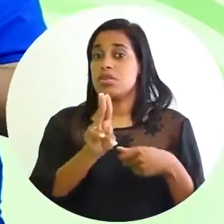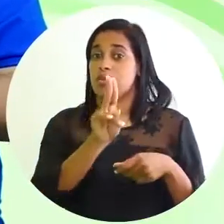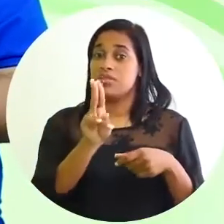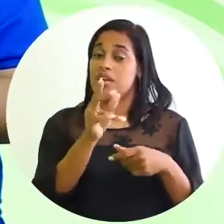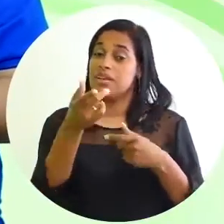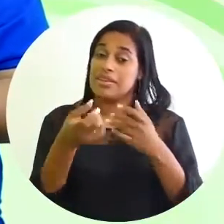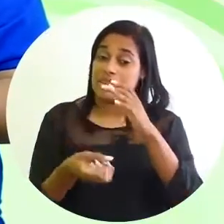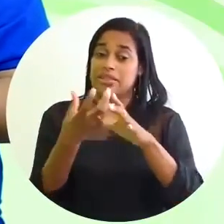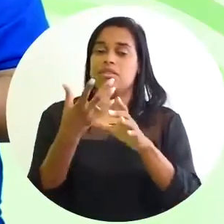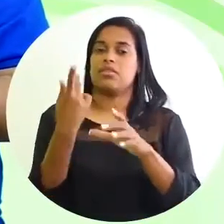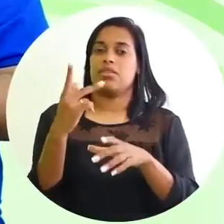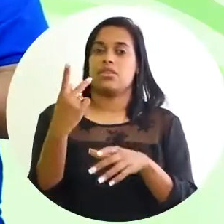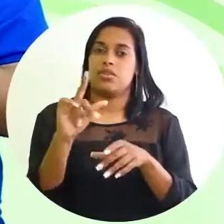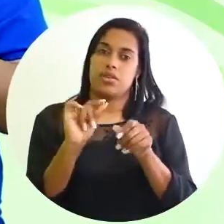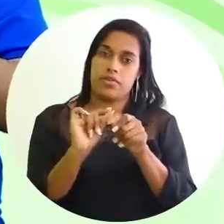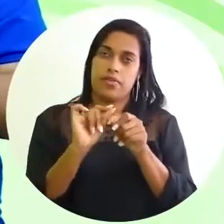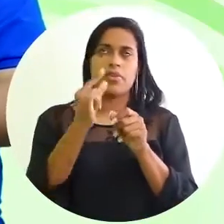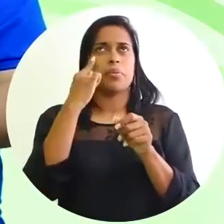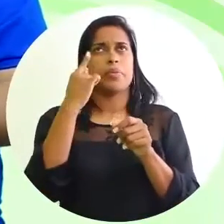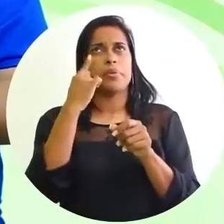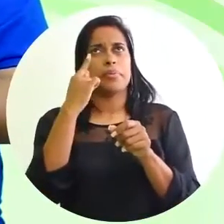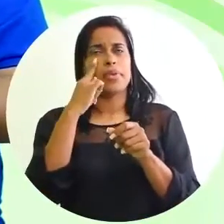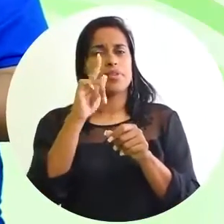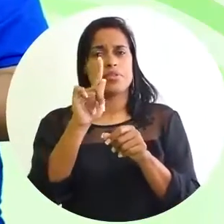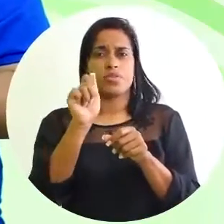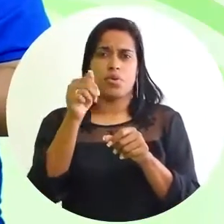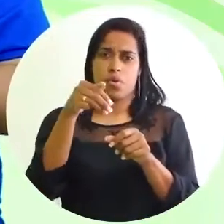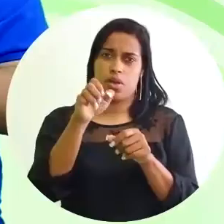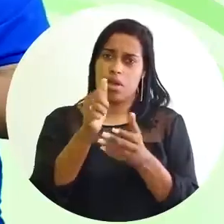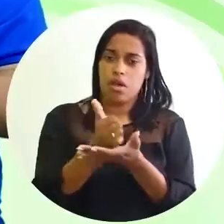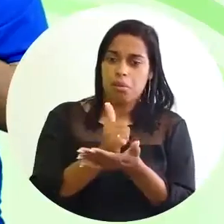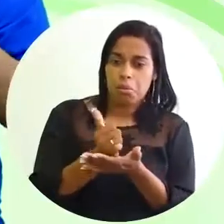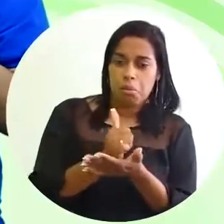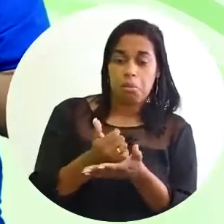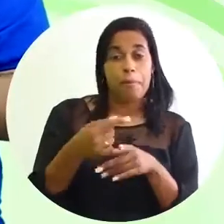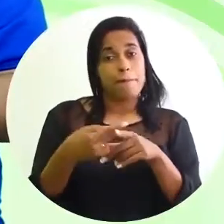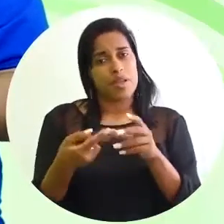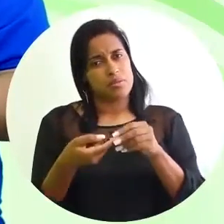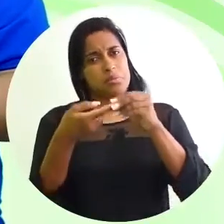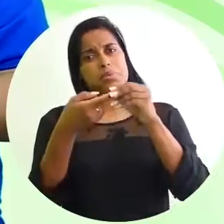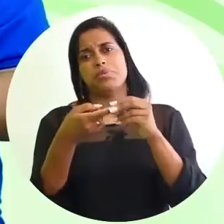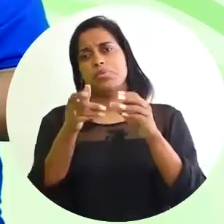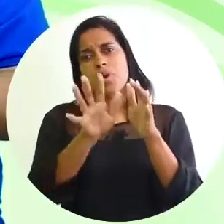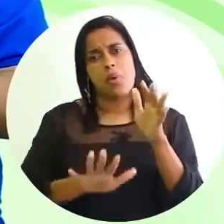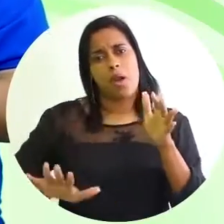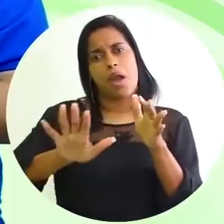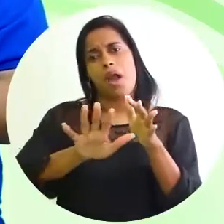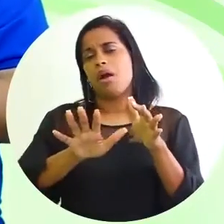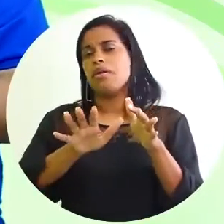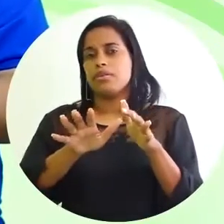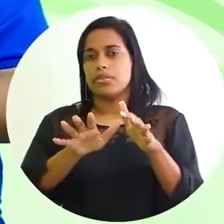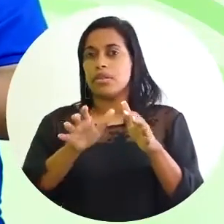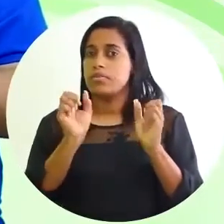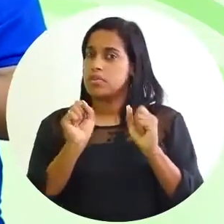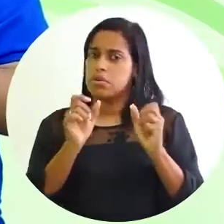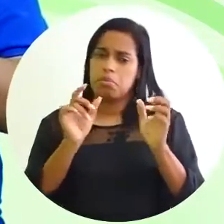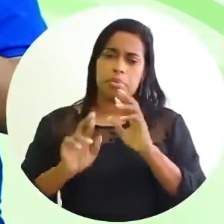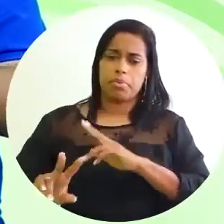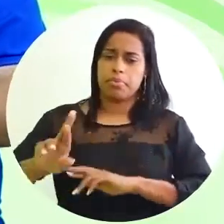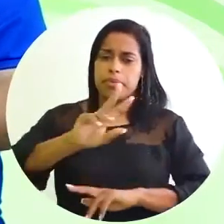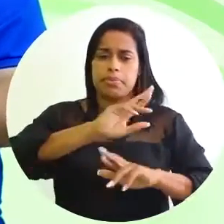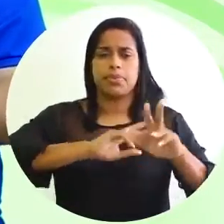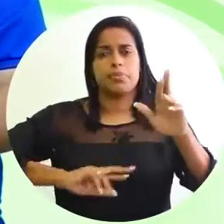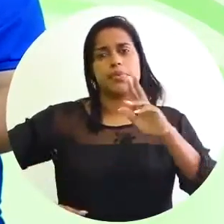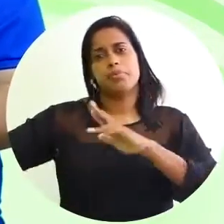da construção que ela foi feita, assim, de como ele pensou a gamificação. Mas a princípio não, a gente vê que é uma área muito plástica, a gente pode aplicar